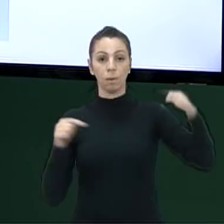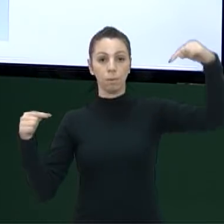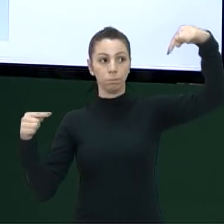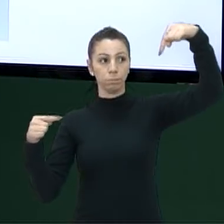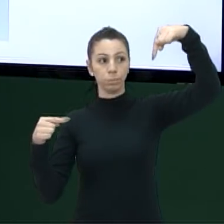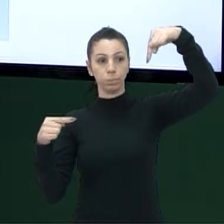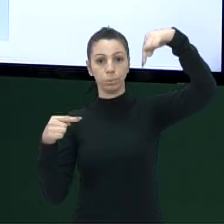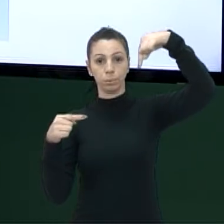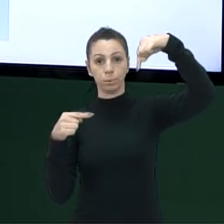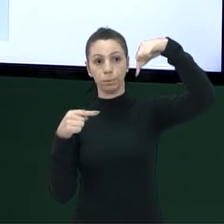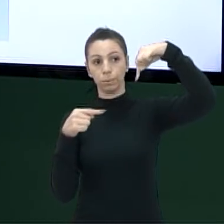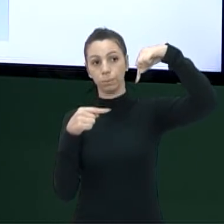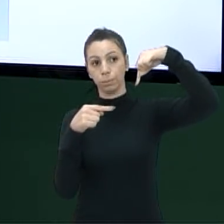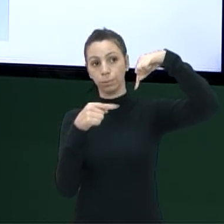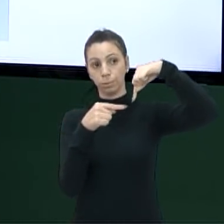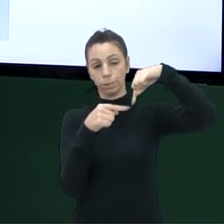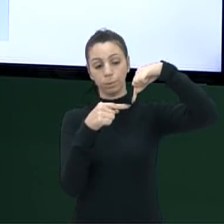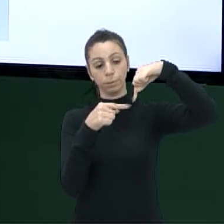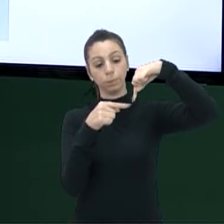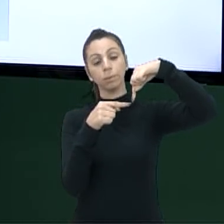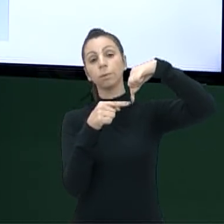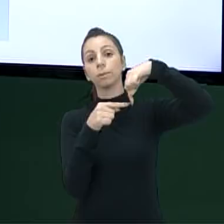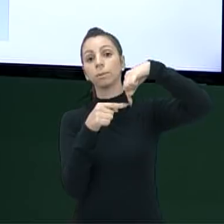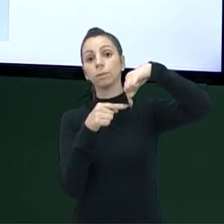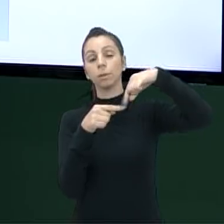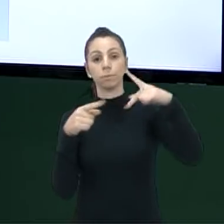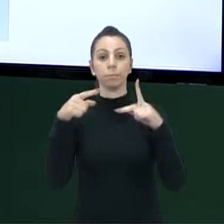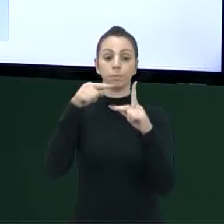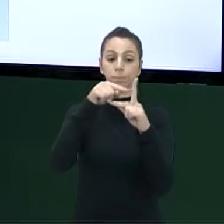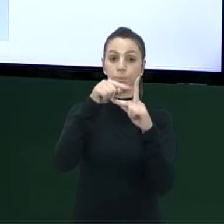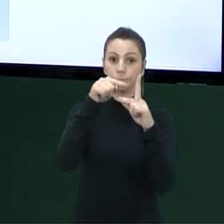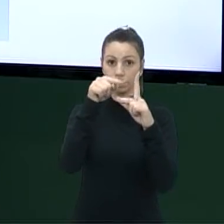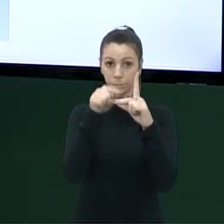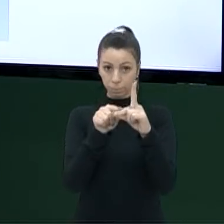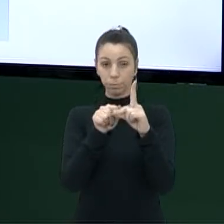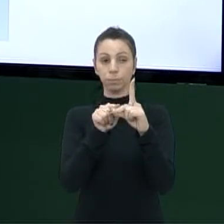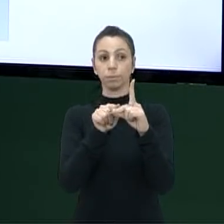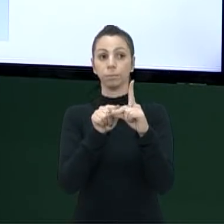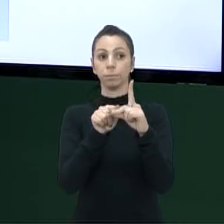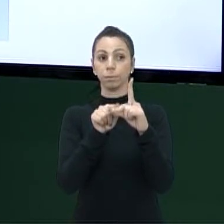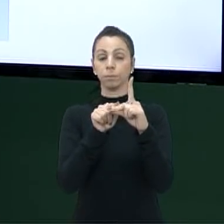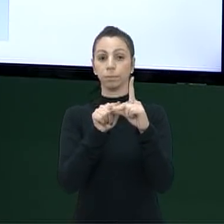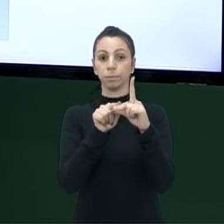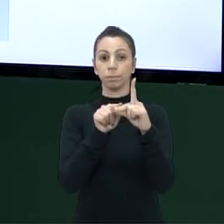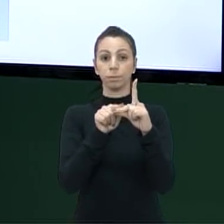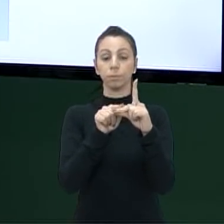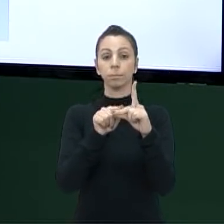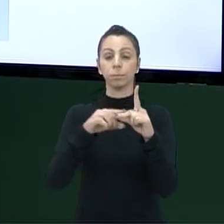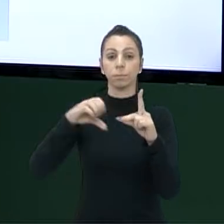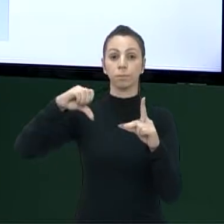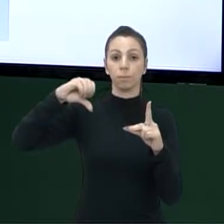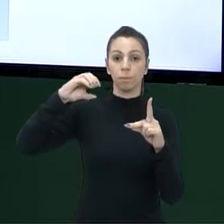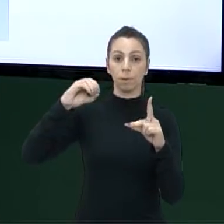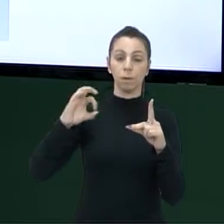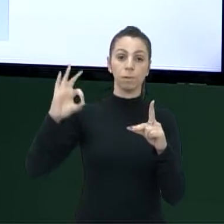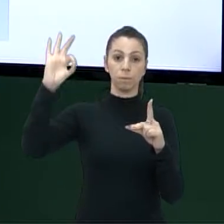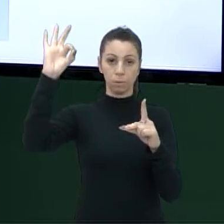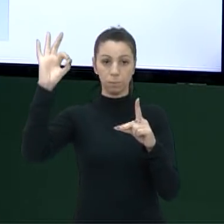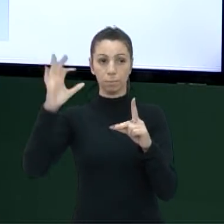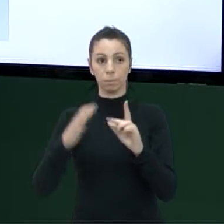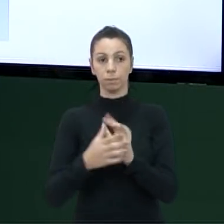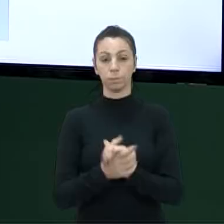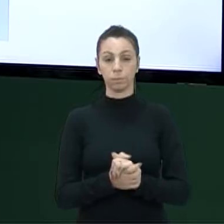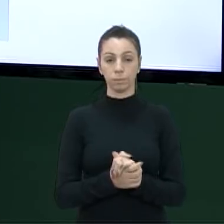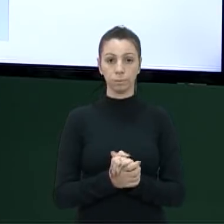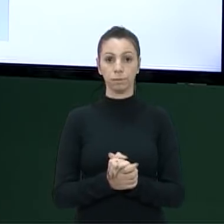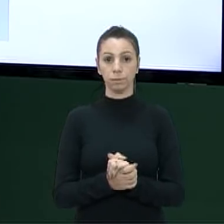certo? Aqui você terá, não meio ao meio, né? Vai ser feito conforme a regra do paralelogramo. Mas aqui o vetor resultante ele vai ser dado basicamente por